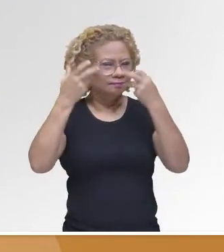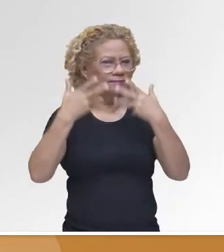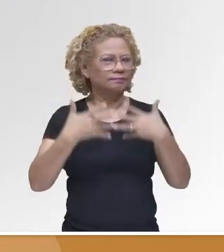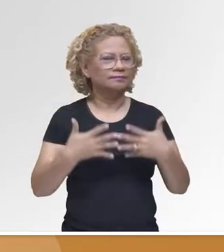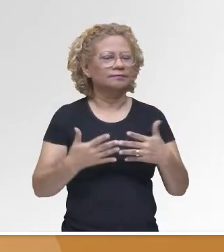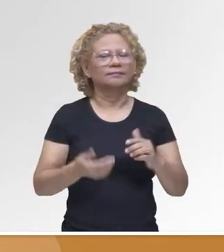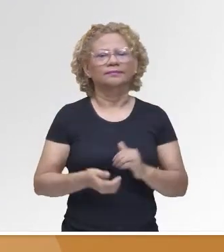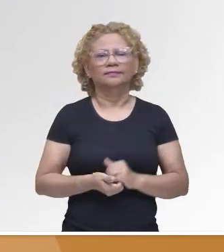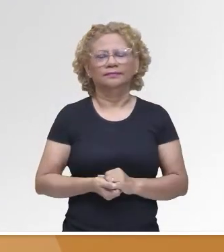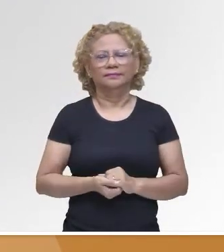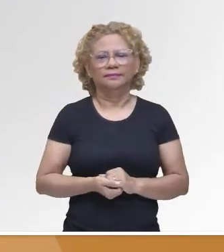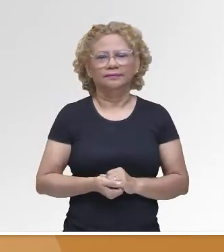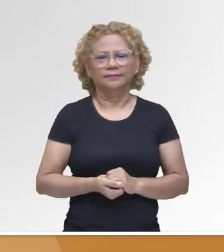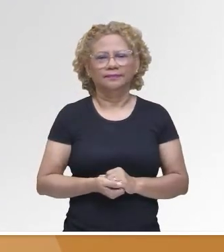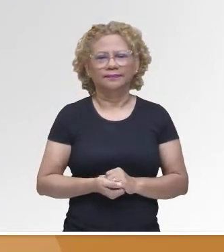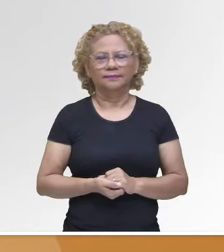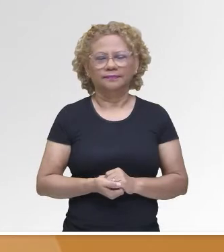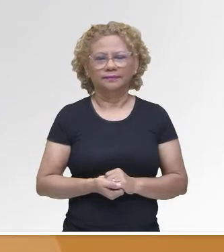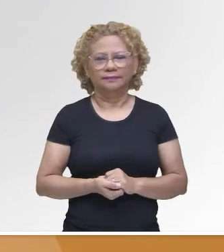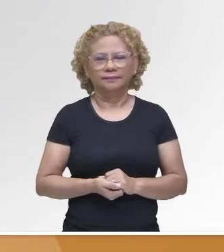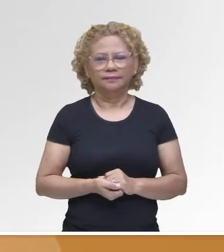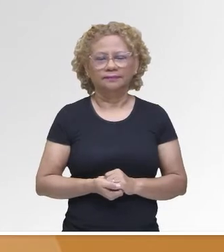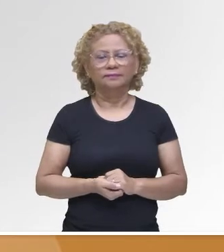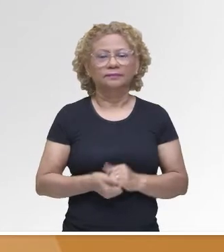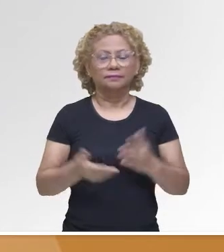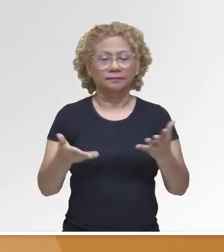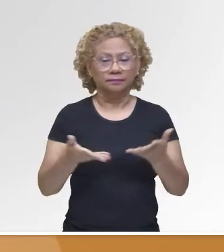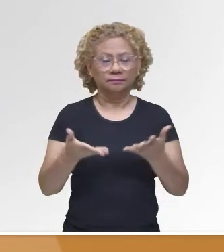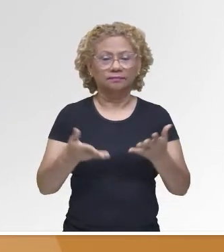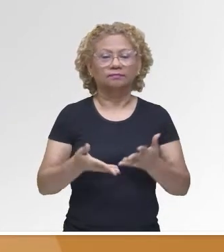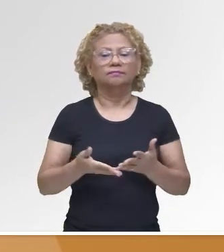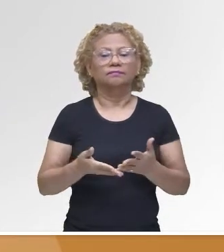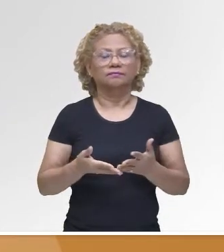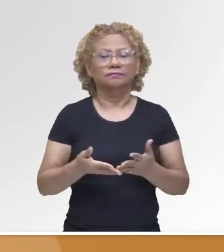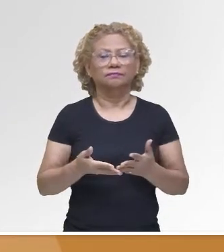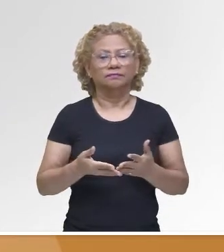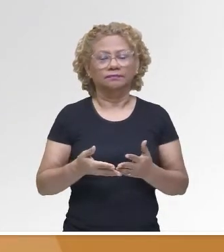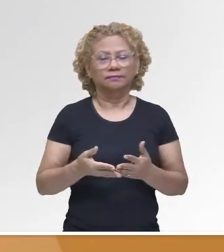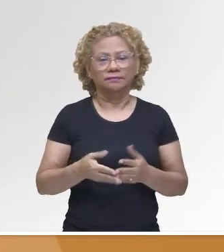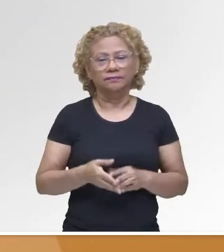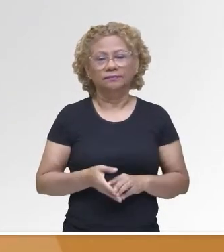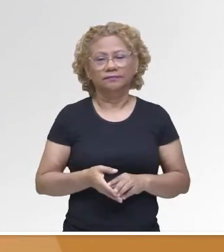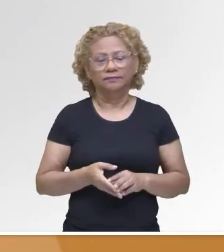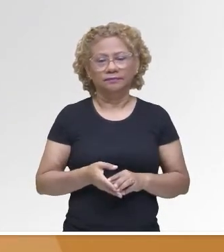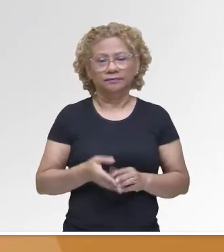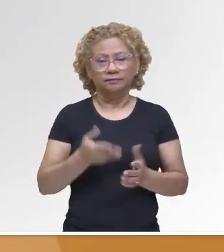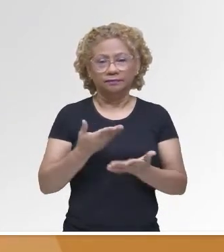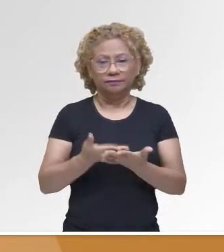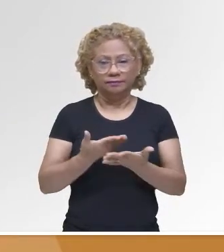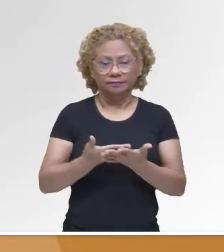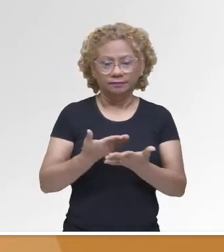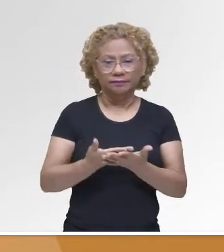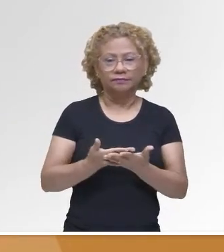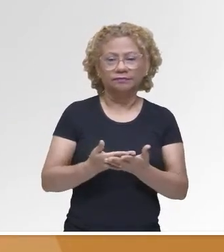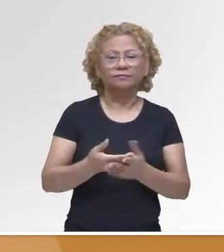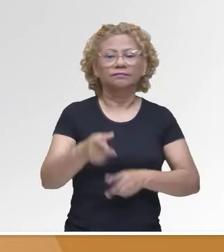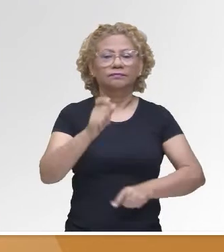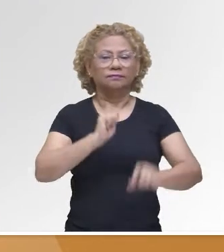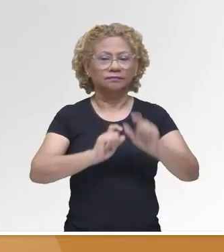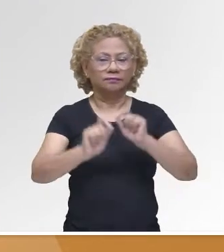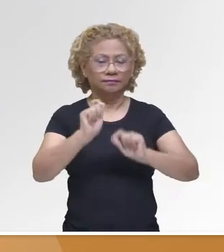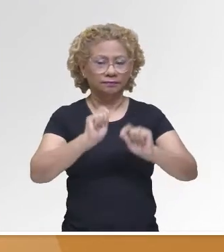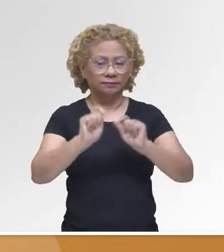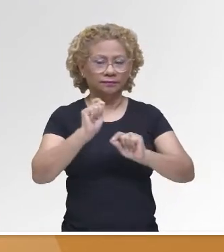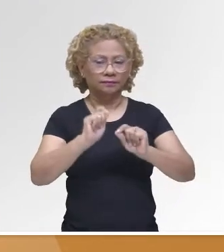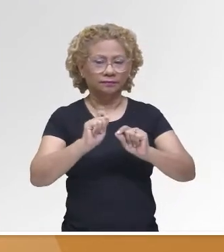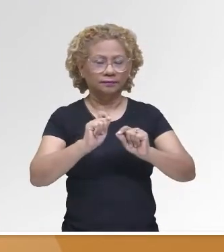falar do método. O método ele está dentro das ciências,